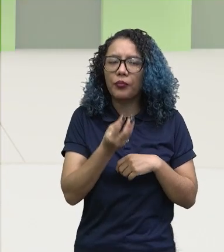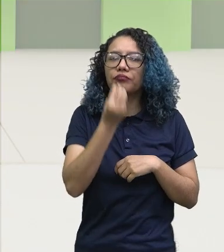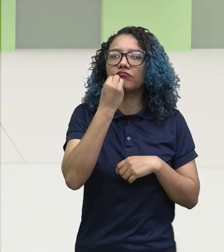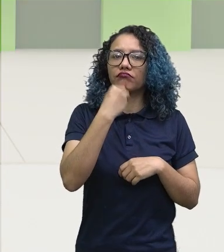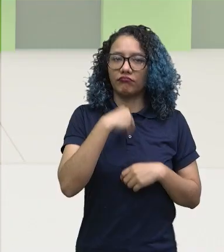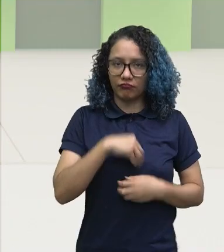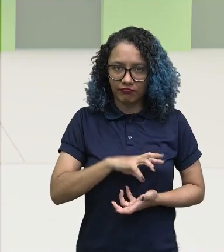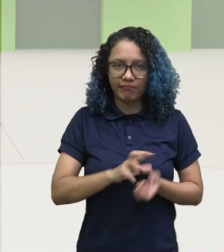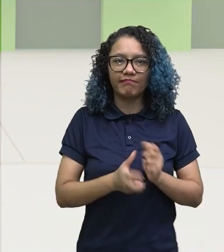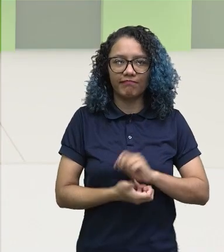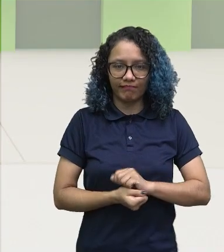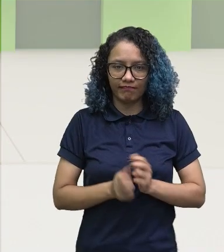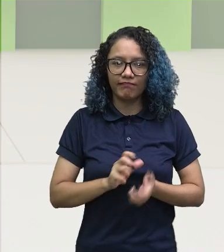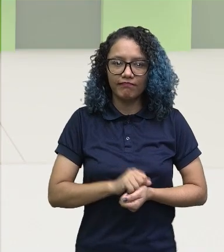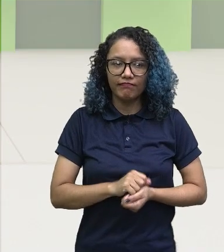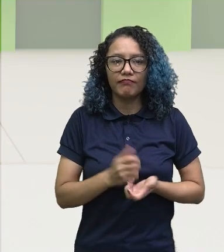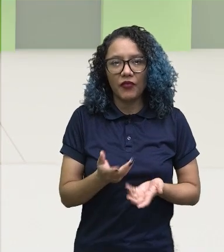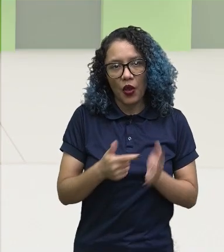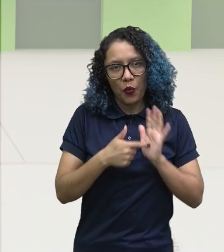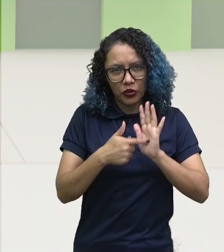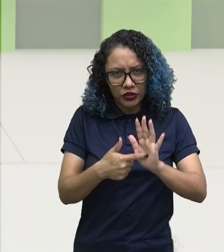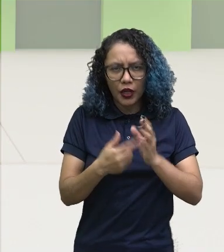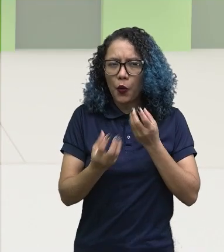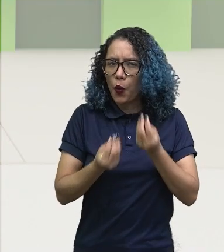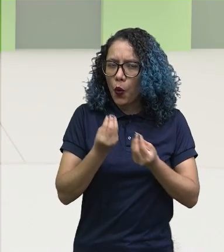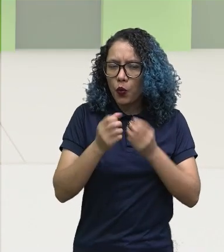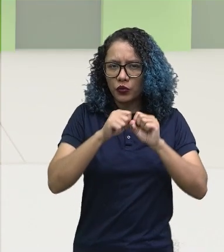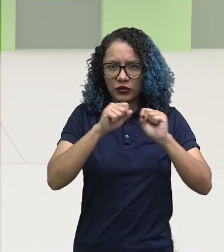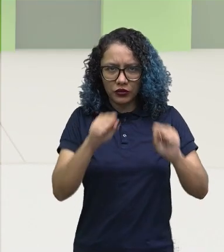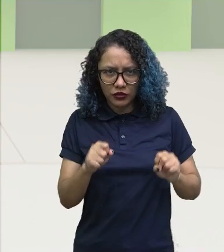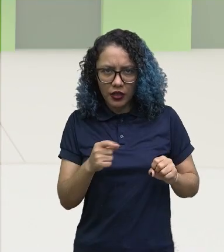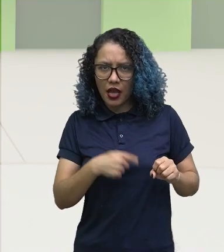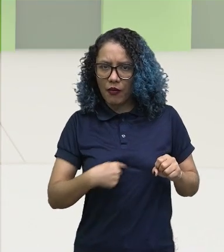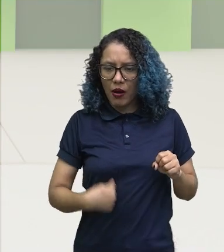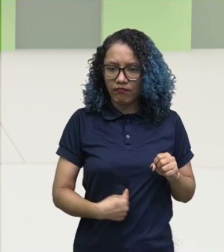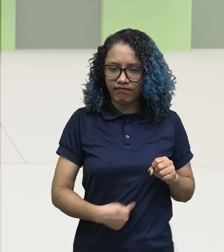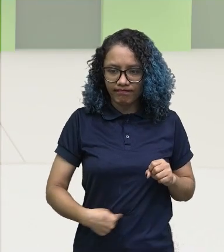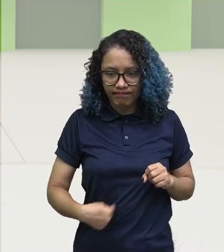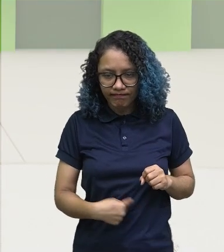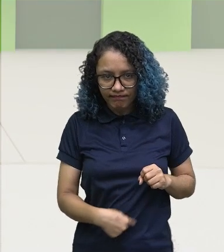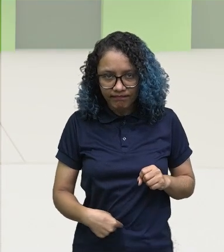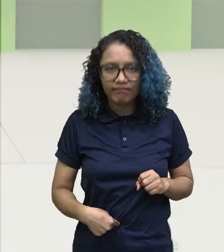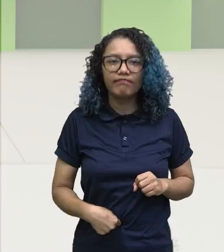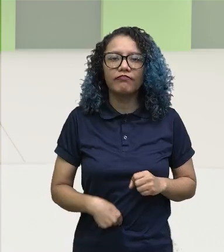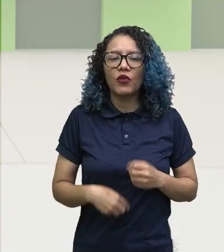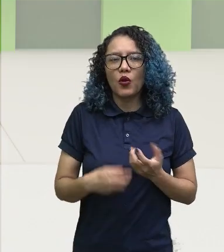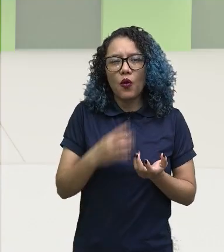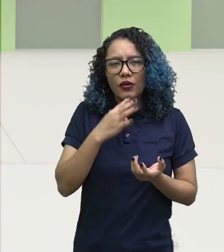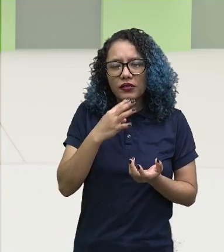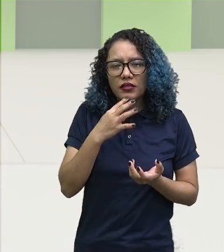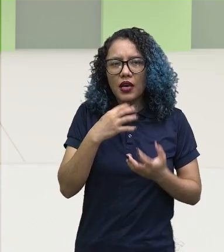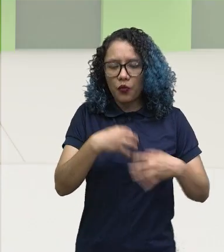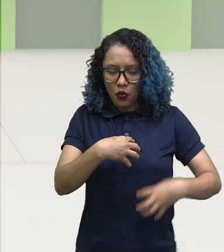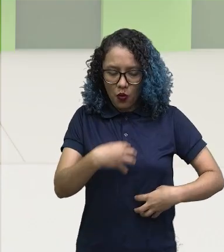certo? Vimos aí um pouco mais do sistema digestório, conhecemos um pouco mais desses órgãos, né, e como que funciona a